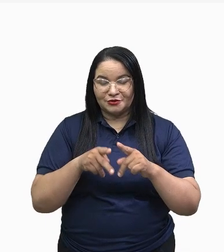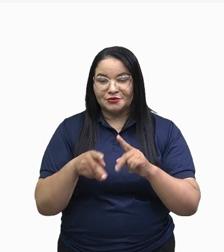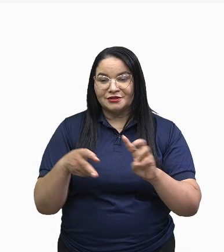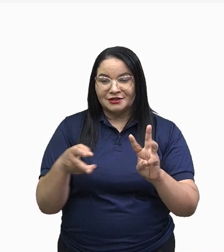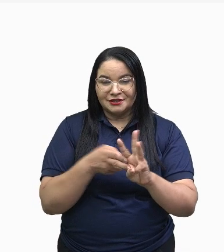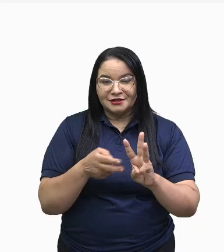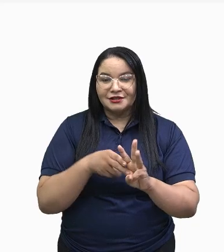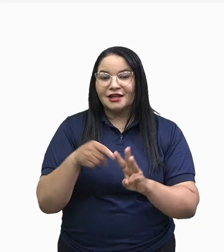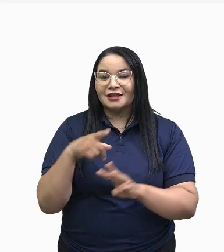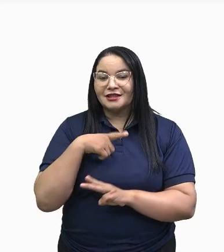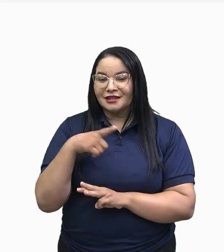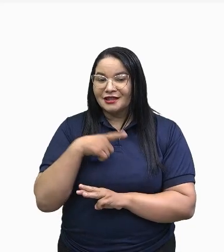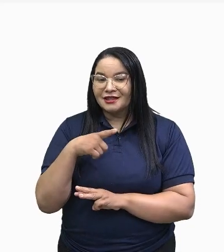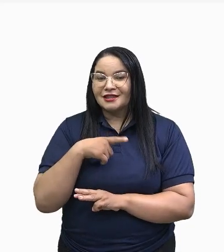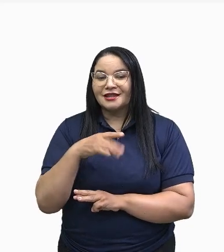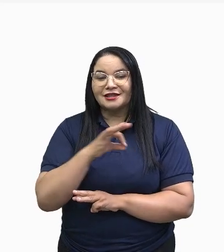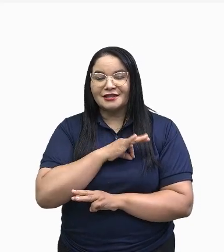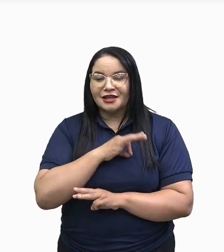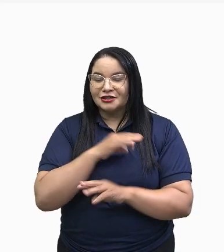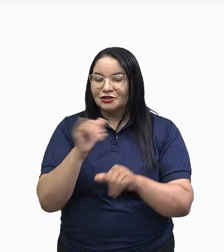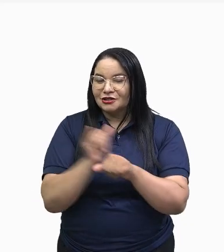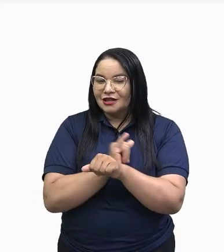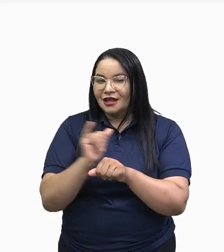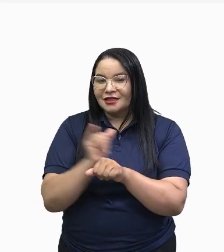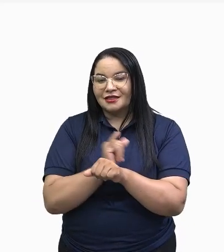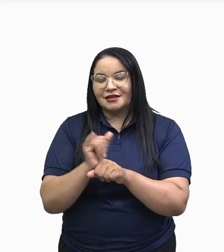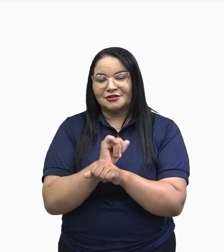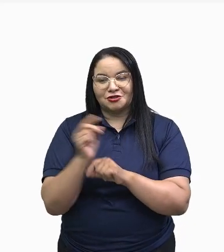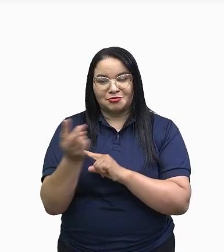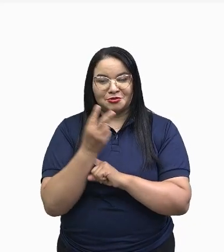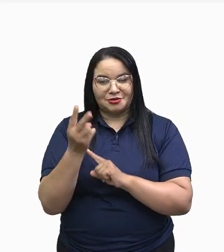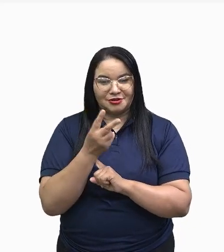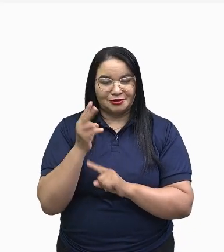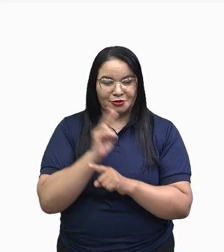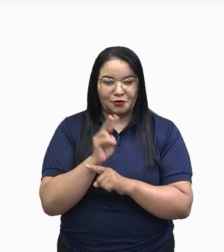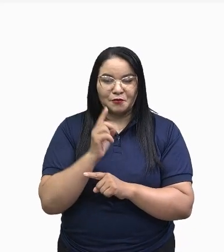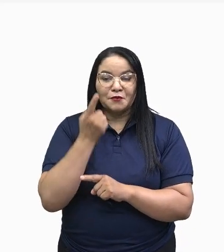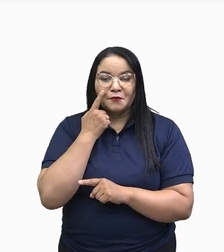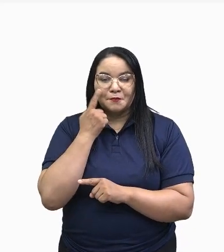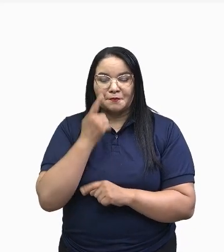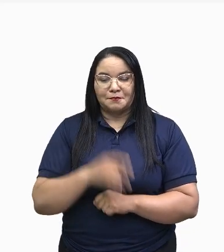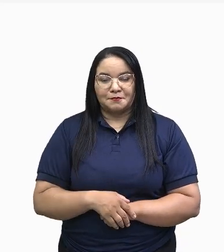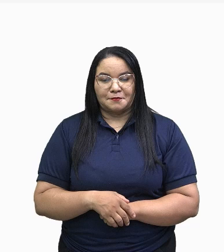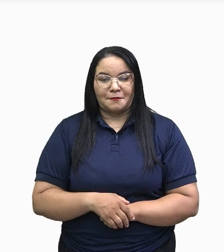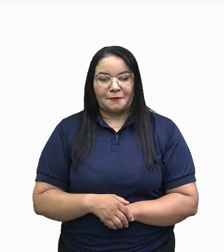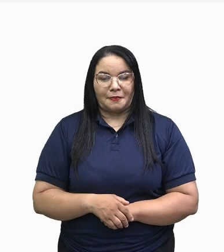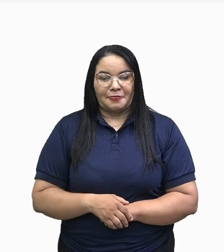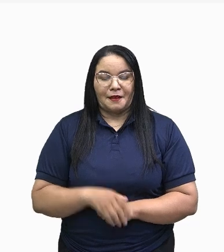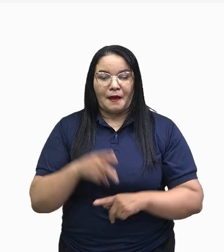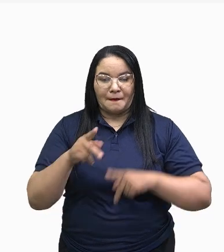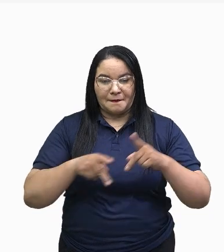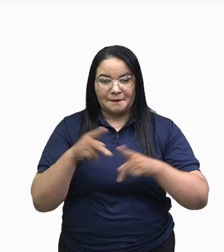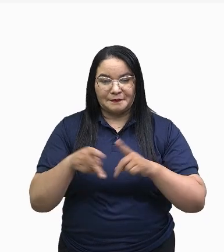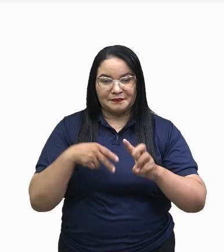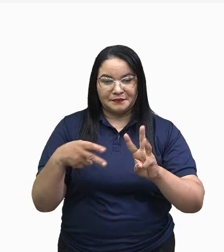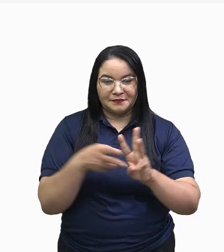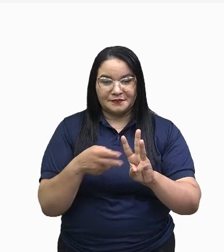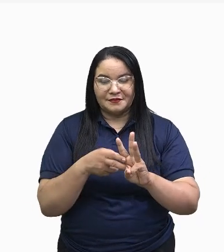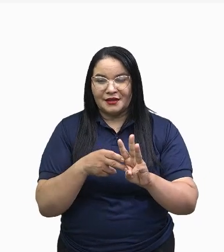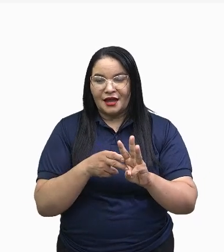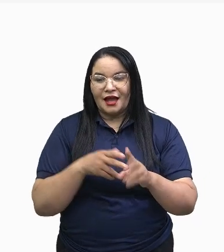desenvolveram técnicas, verdade, né, também, né? Para se proteger, né, Risolda? Isso. Os povos indígenas